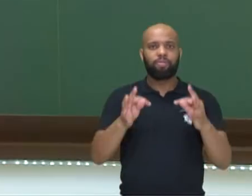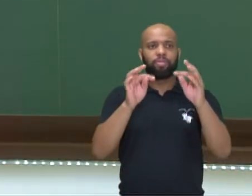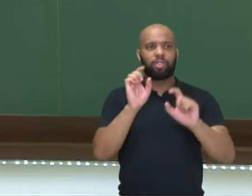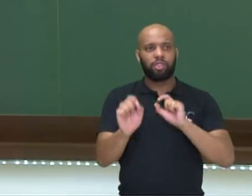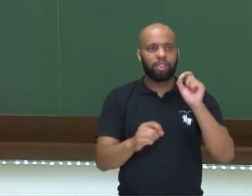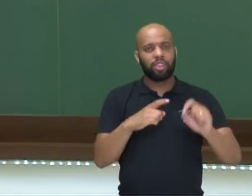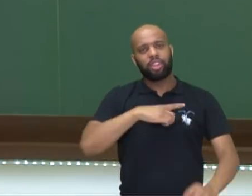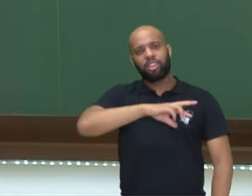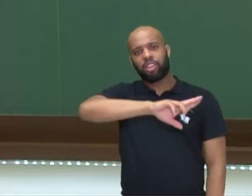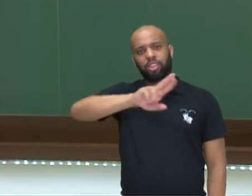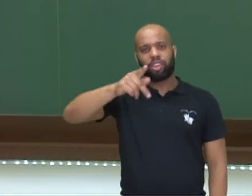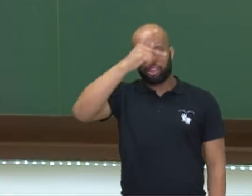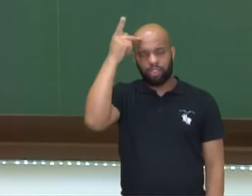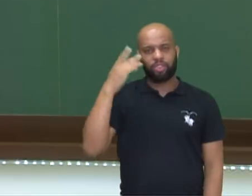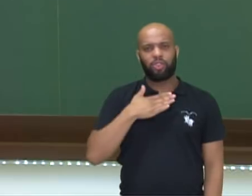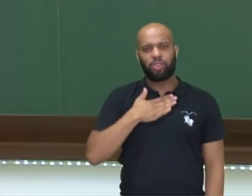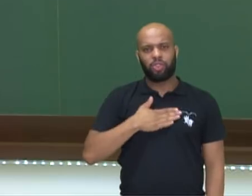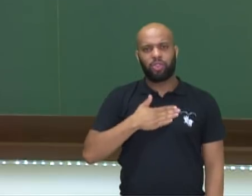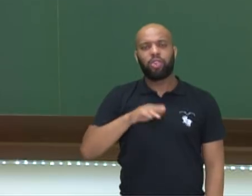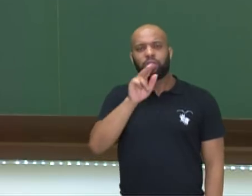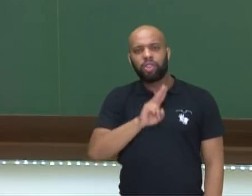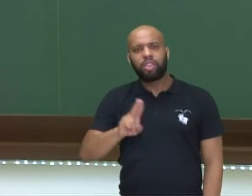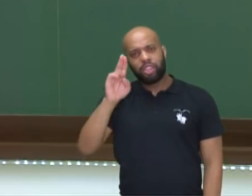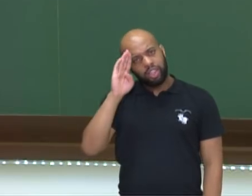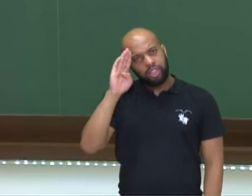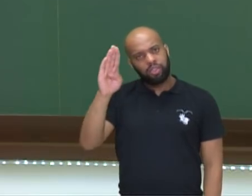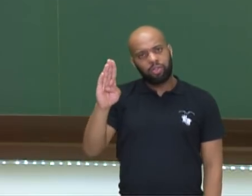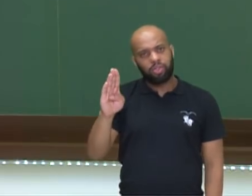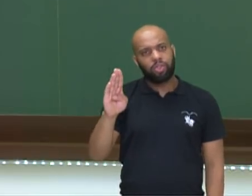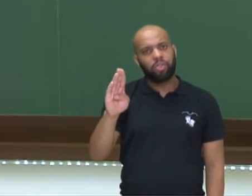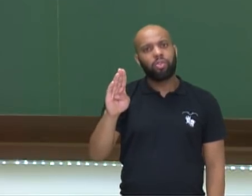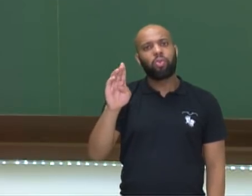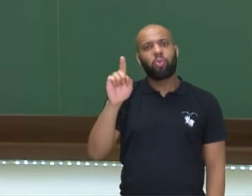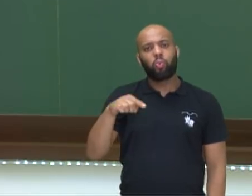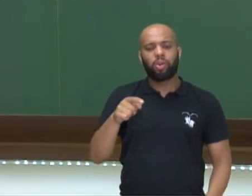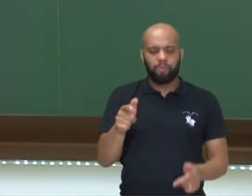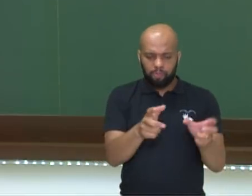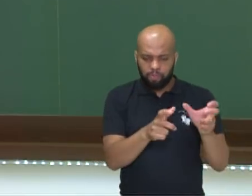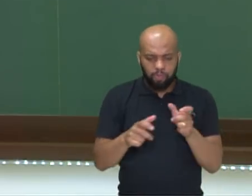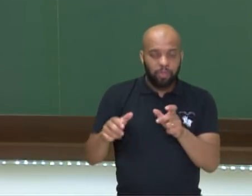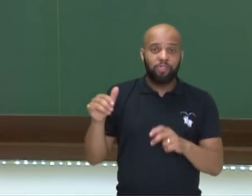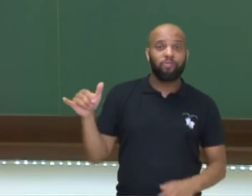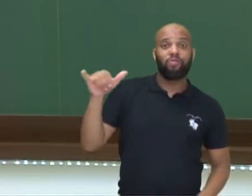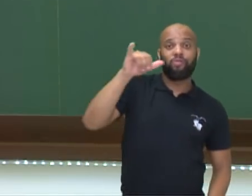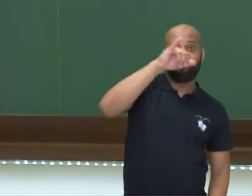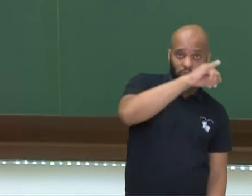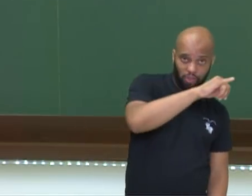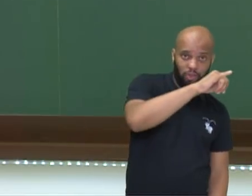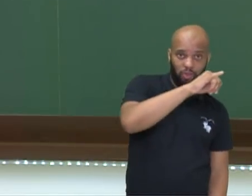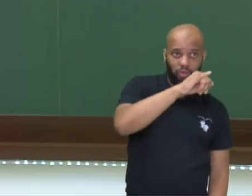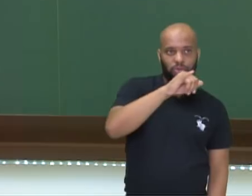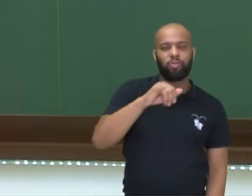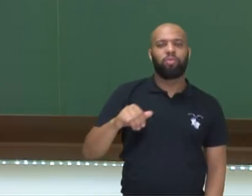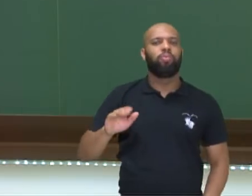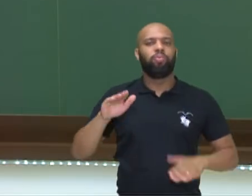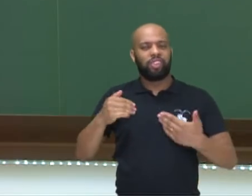que muita gente gosta de usar, principalmente nos simuladores de voo, né? É um equipamento